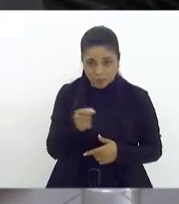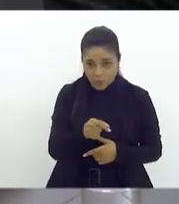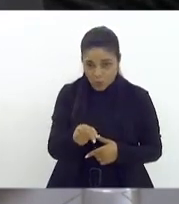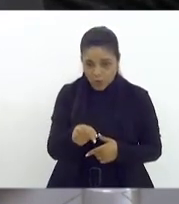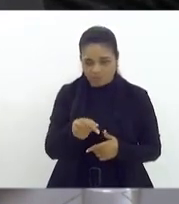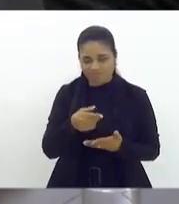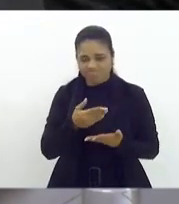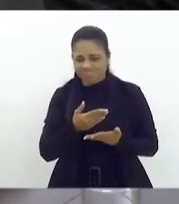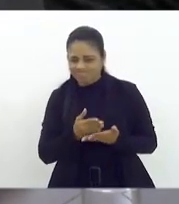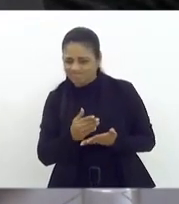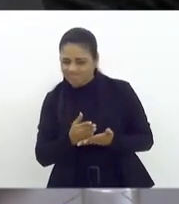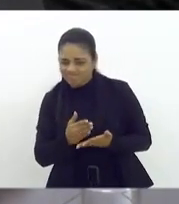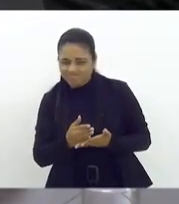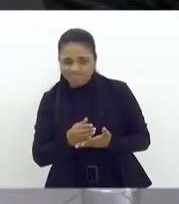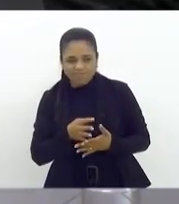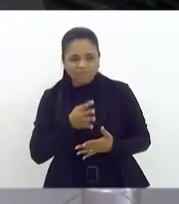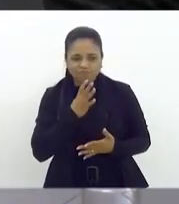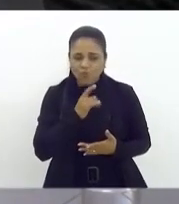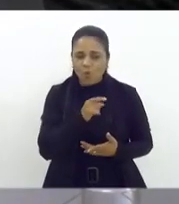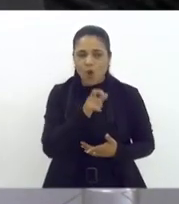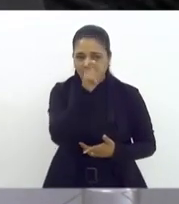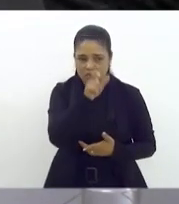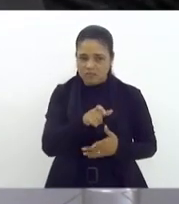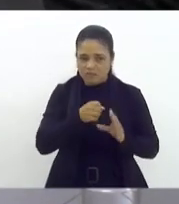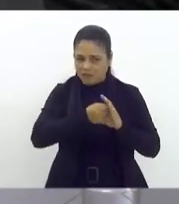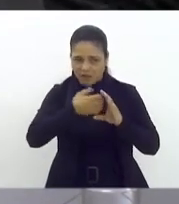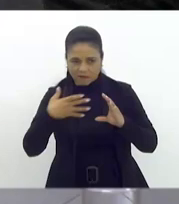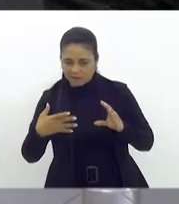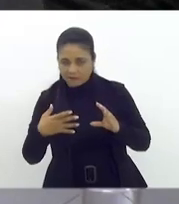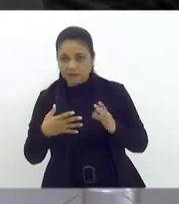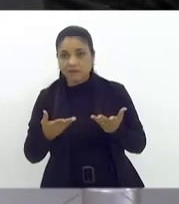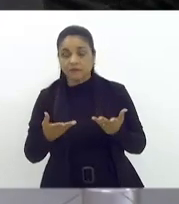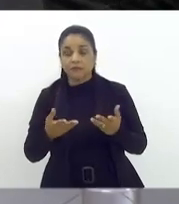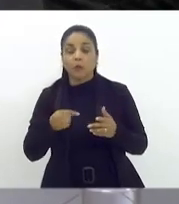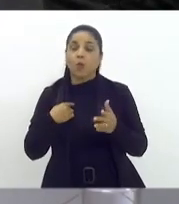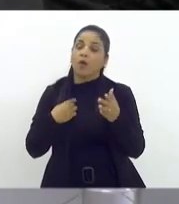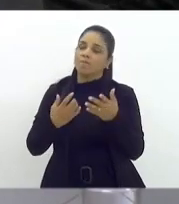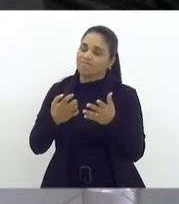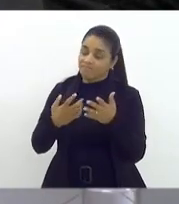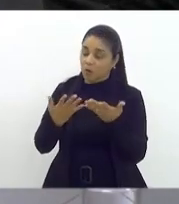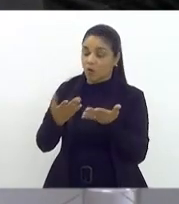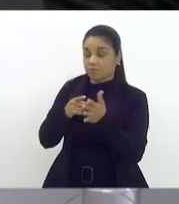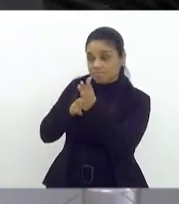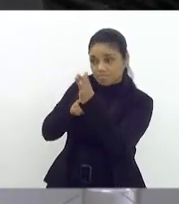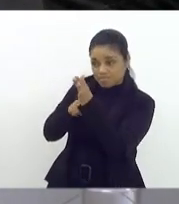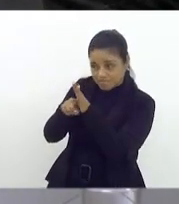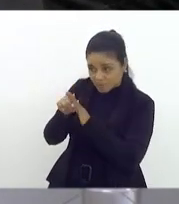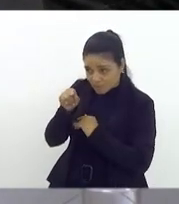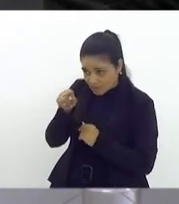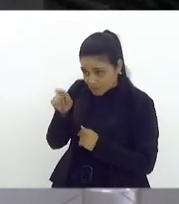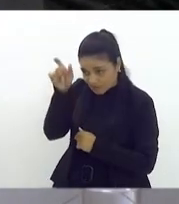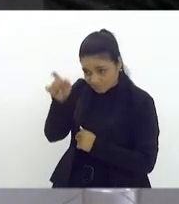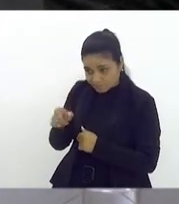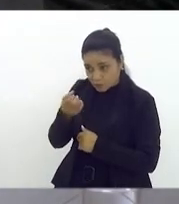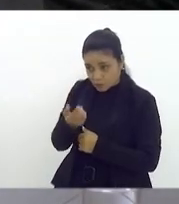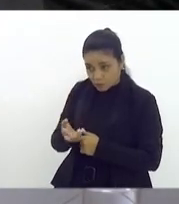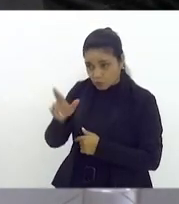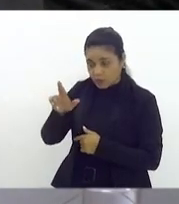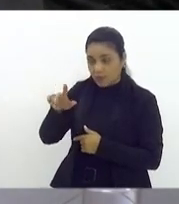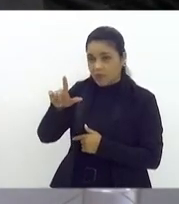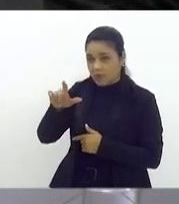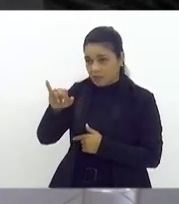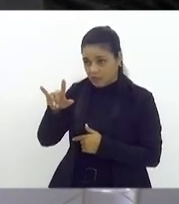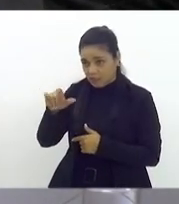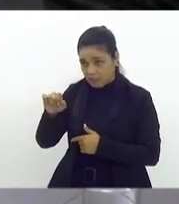a ver que é para reconhecer realmente aquela pessoa ali então o que eu quero perguntar para a senhora o Doutora é